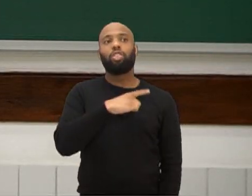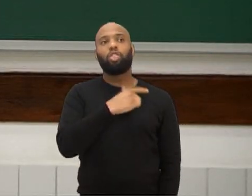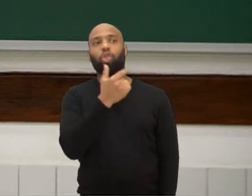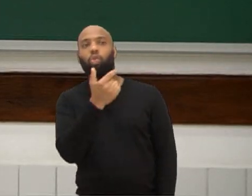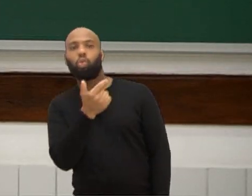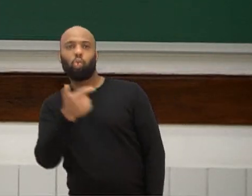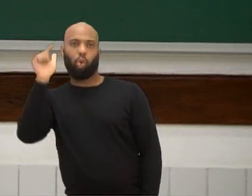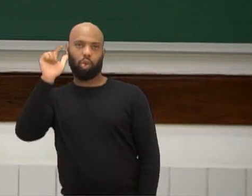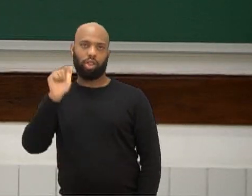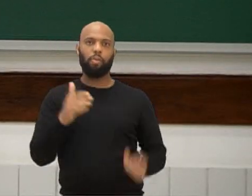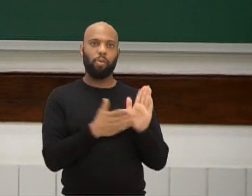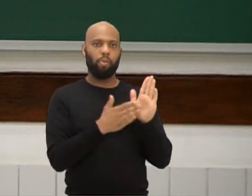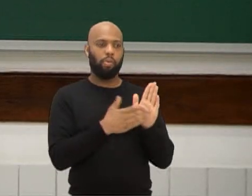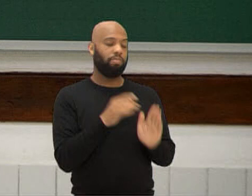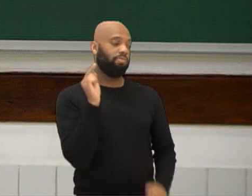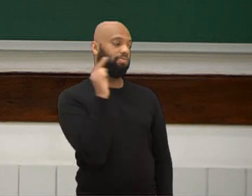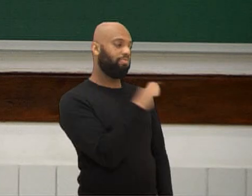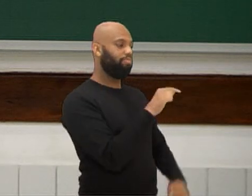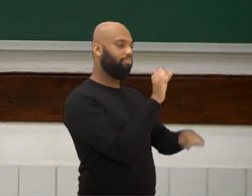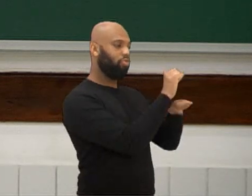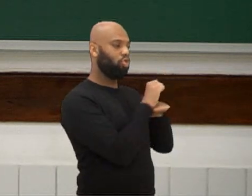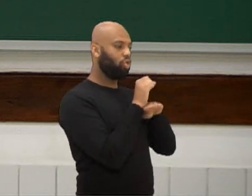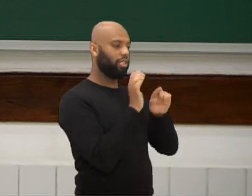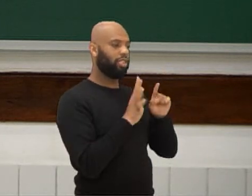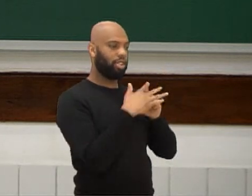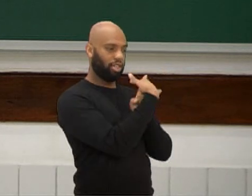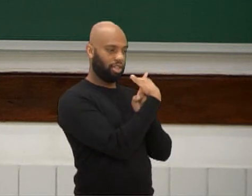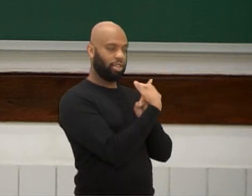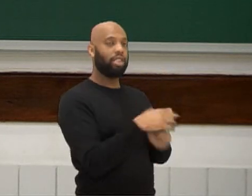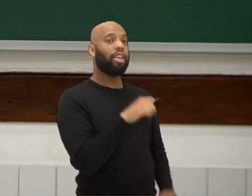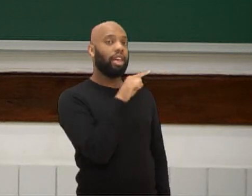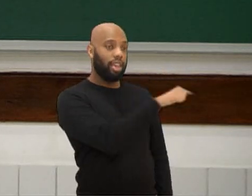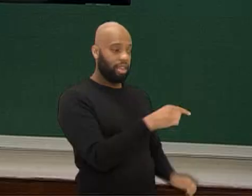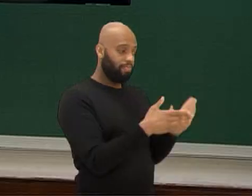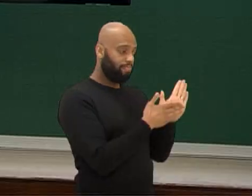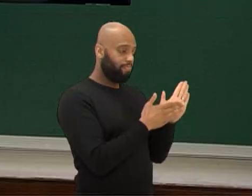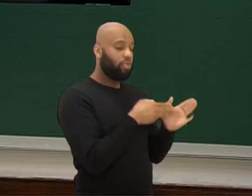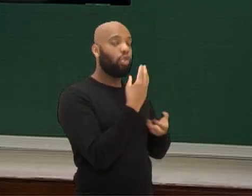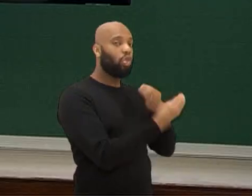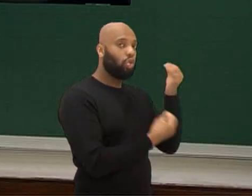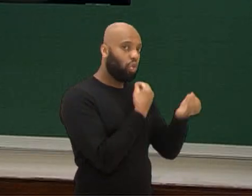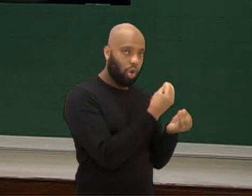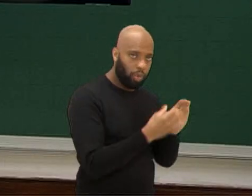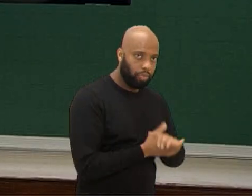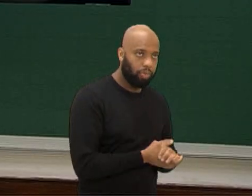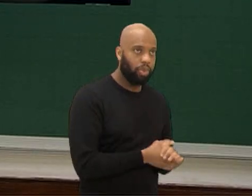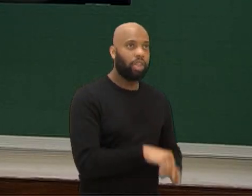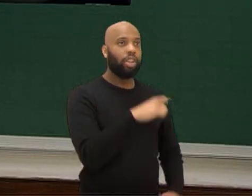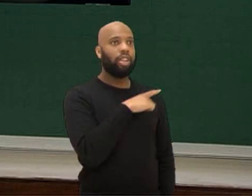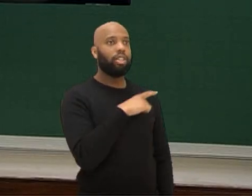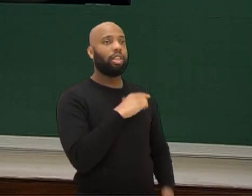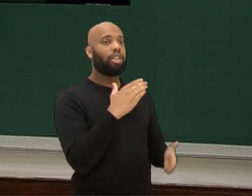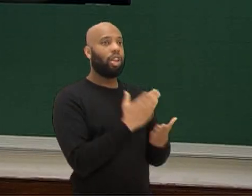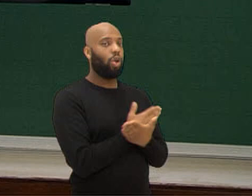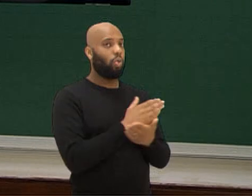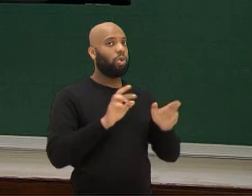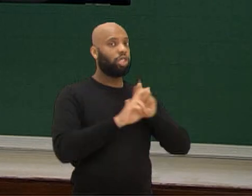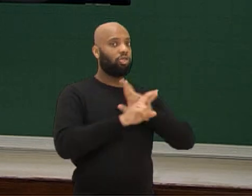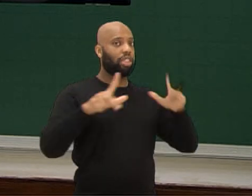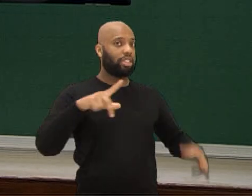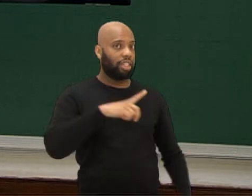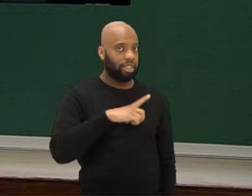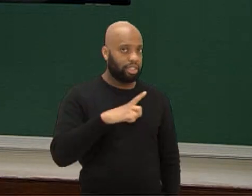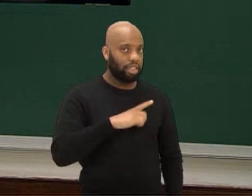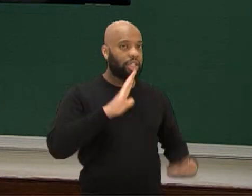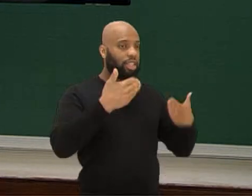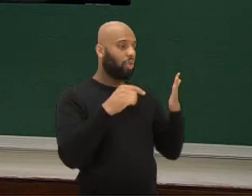a proposta socialista. A proposta socialista, pessoal, ela já vai ter algumas diferenças.